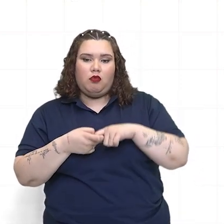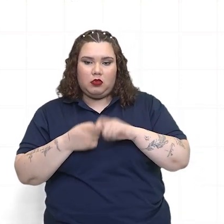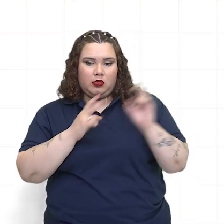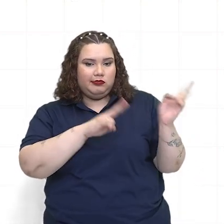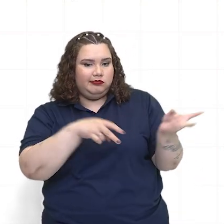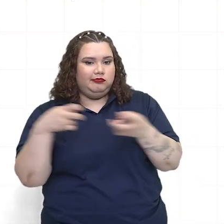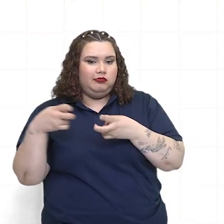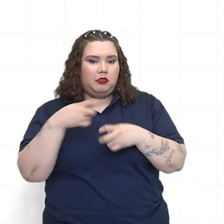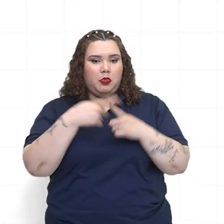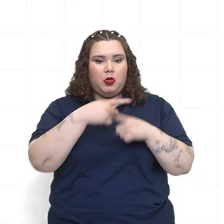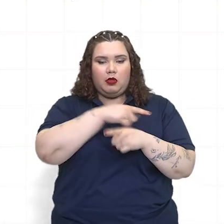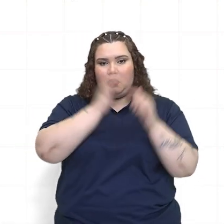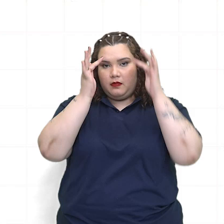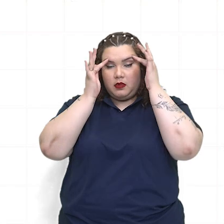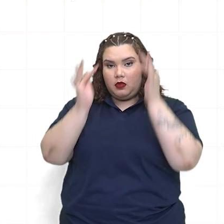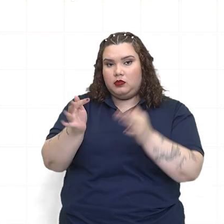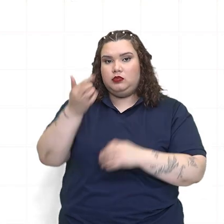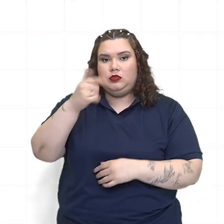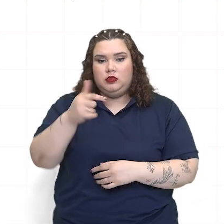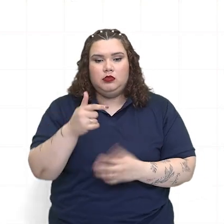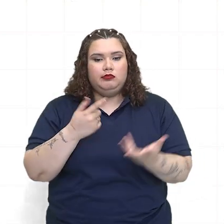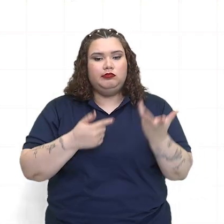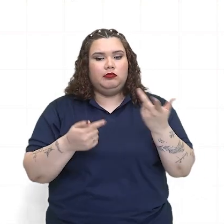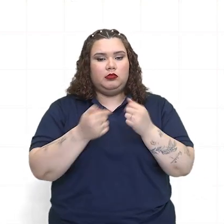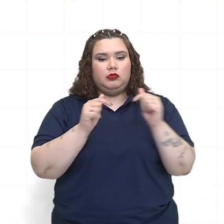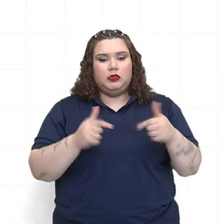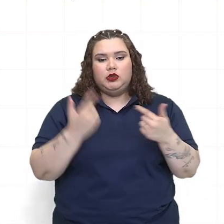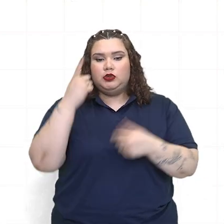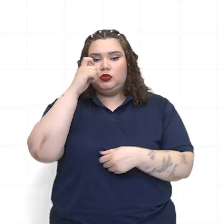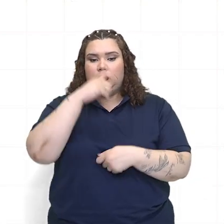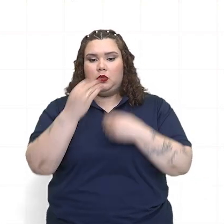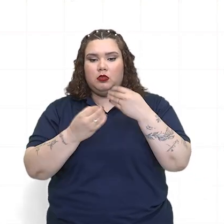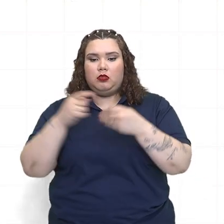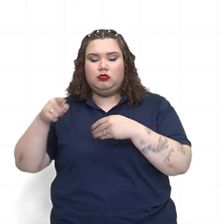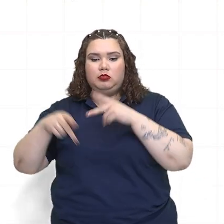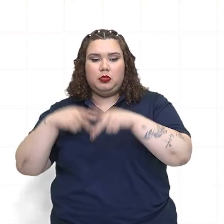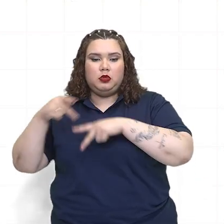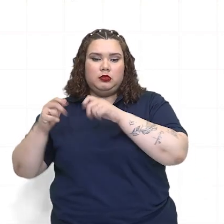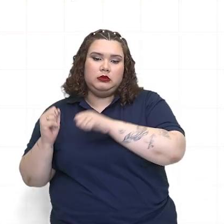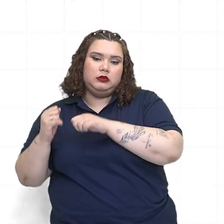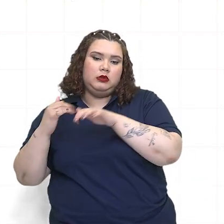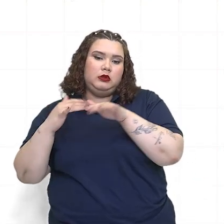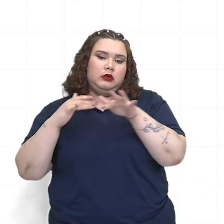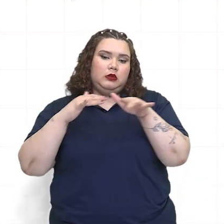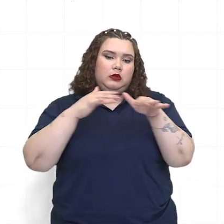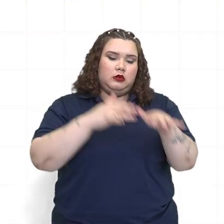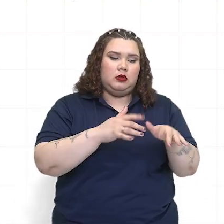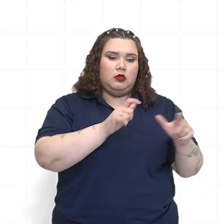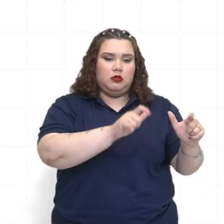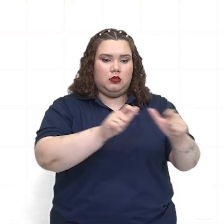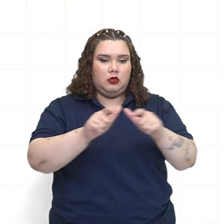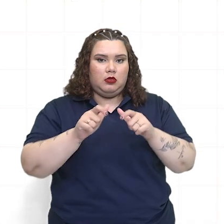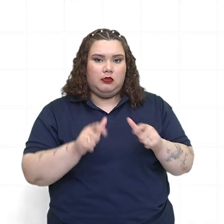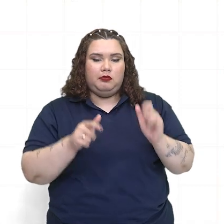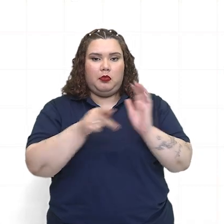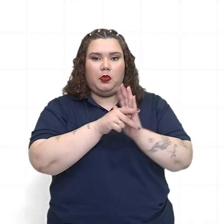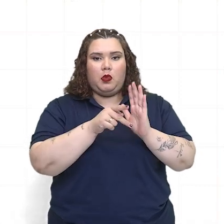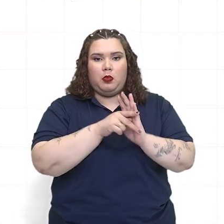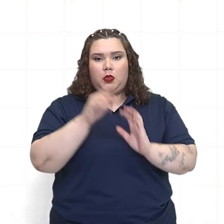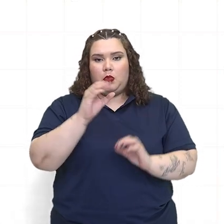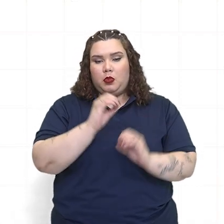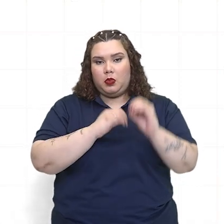mãos desses infiéis, que, entre outras ações, dificultava as peregrinações de cristãos aos